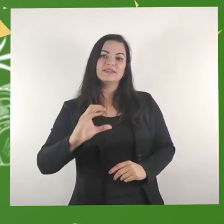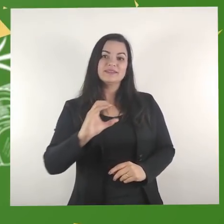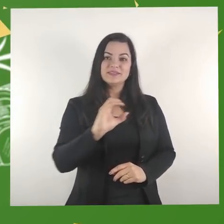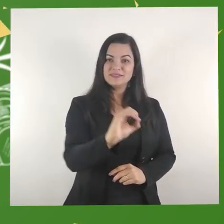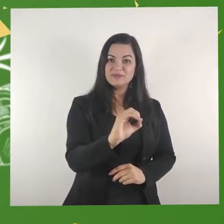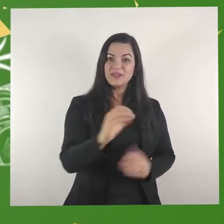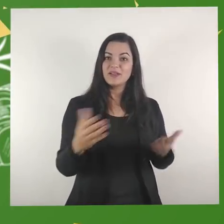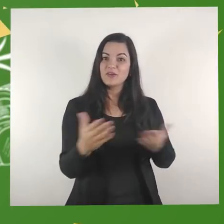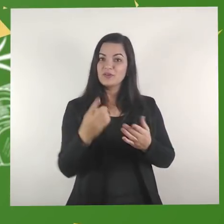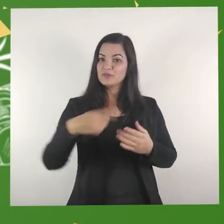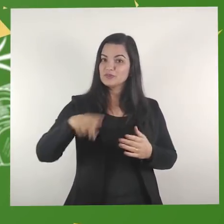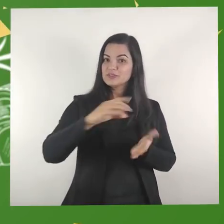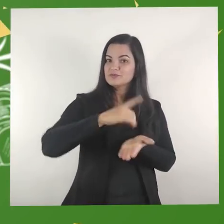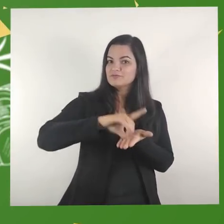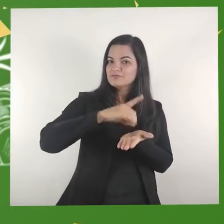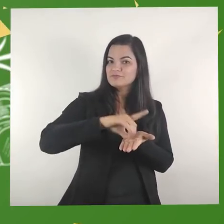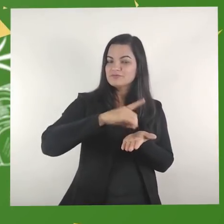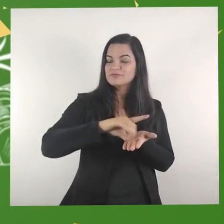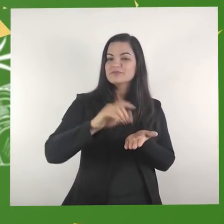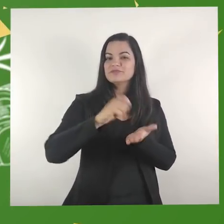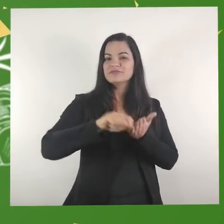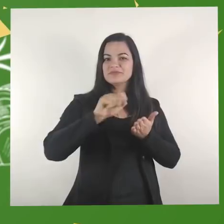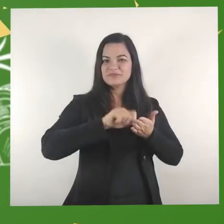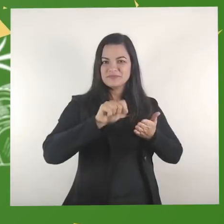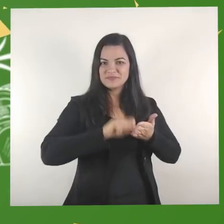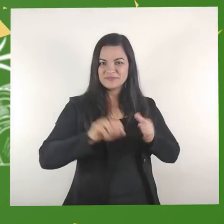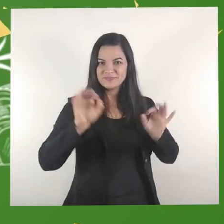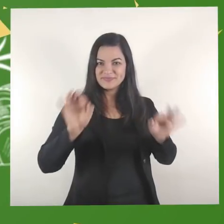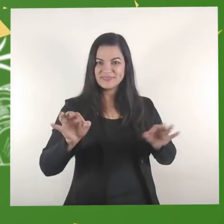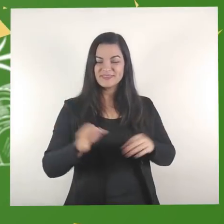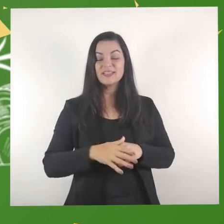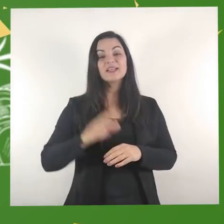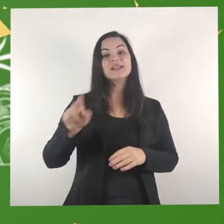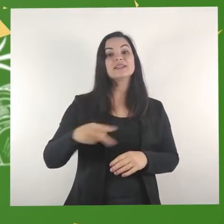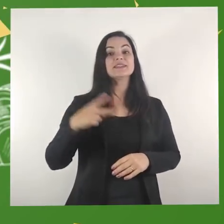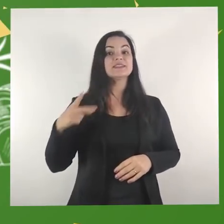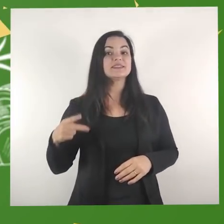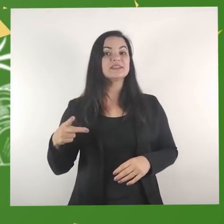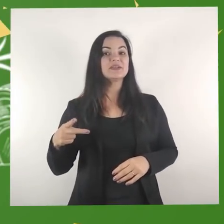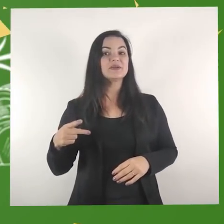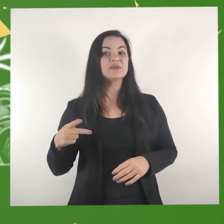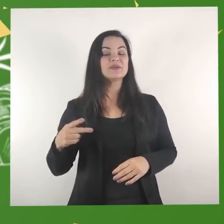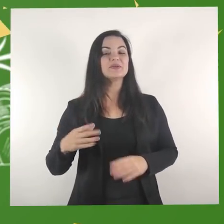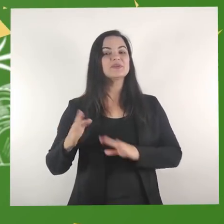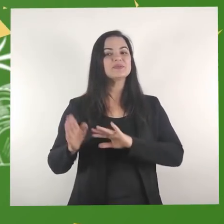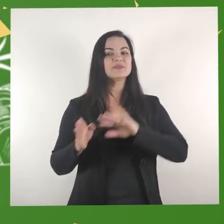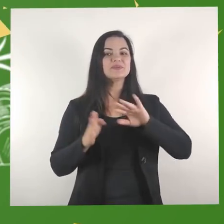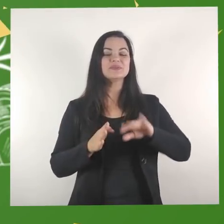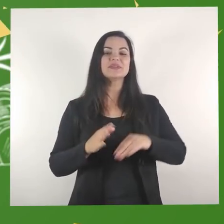Então, vocês vão agora preencher o dicionário dessa região. E a segunda